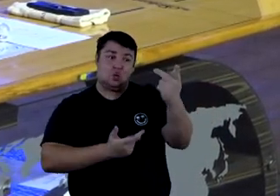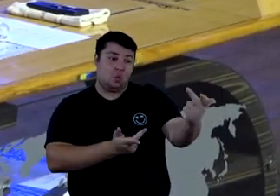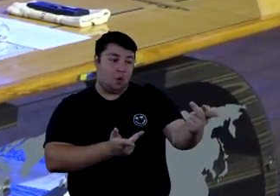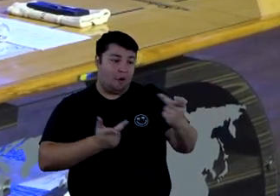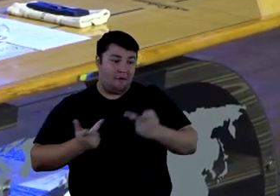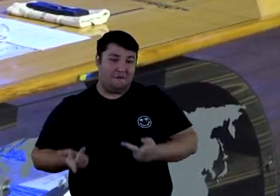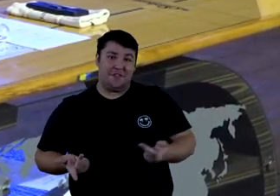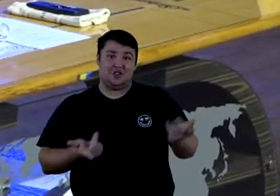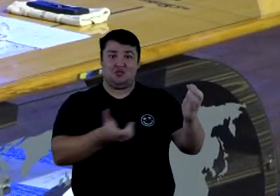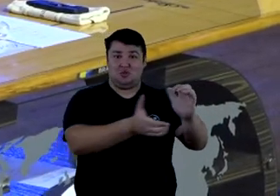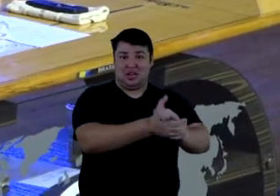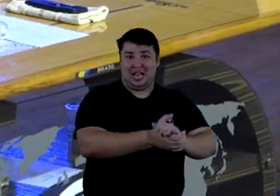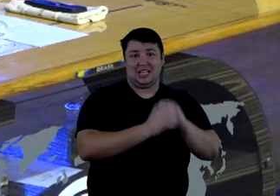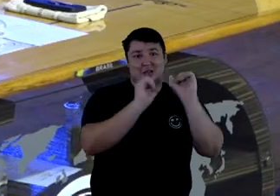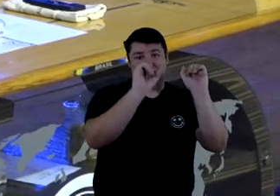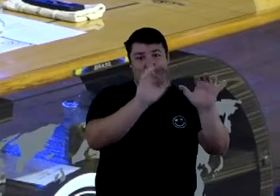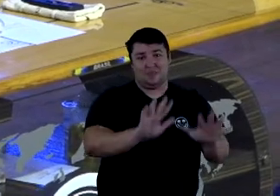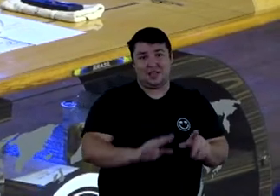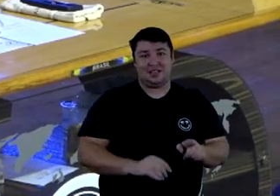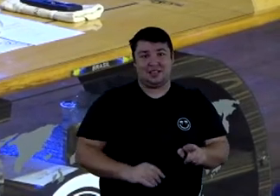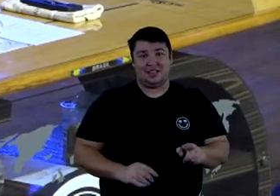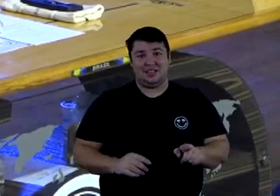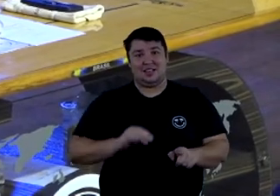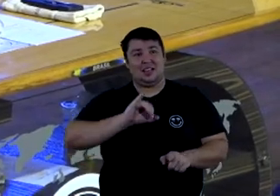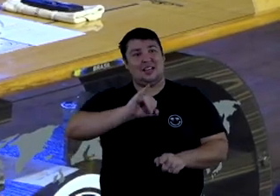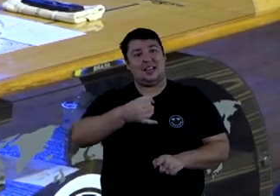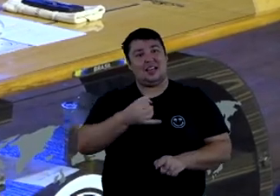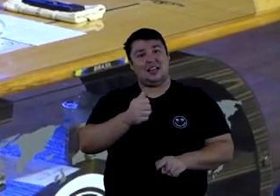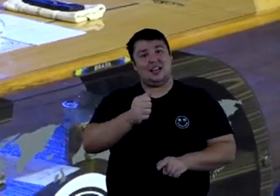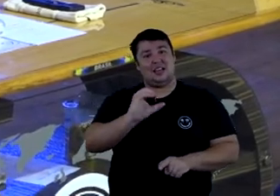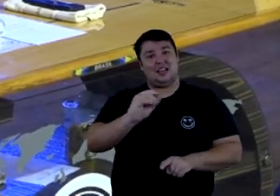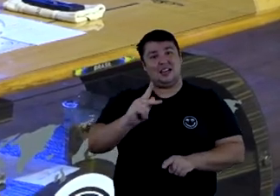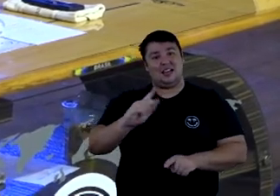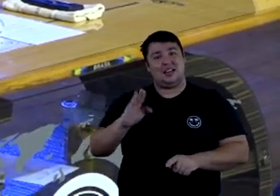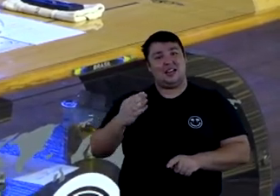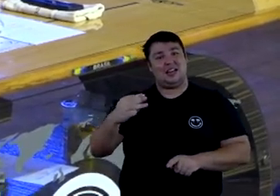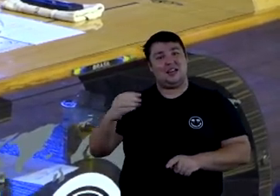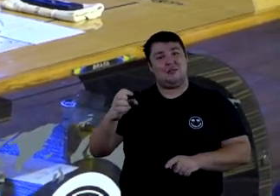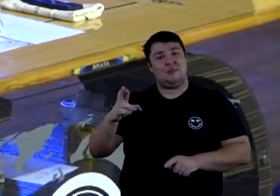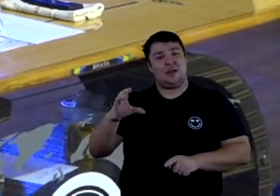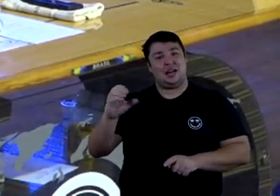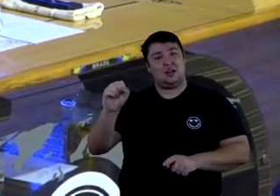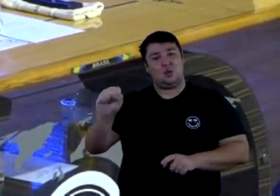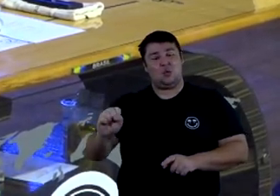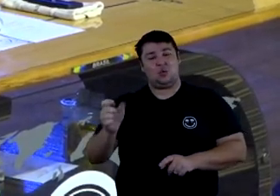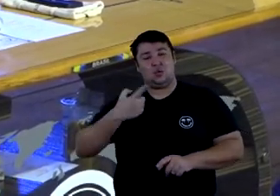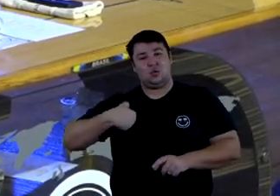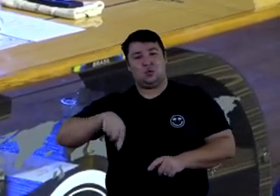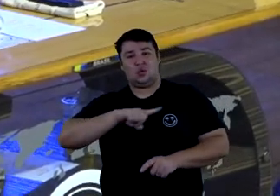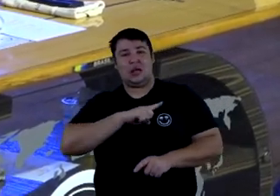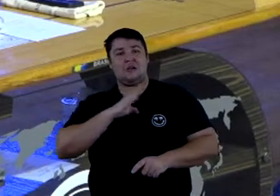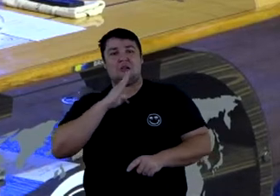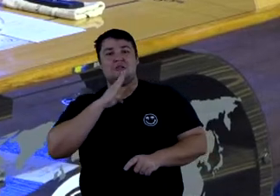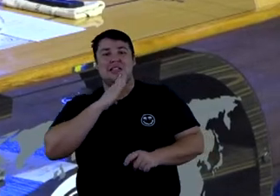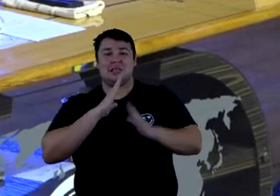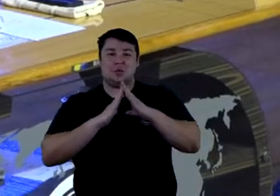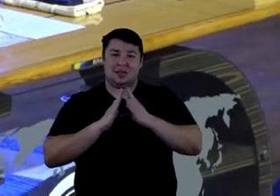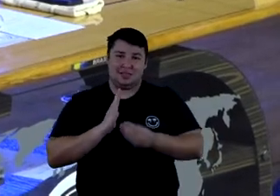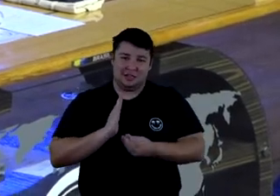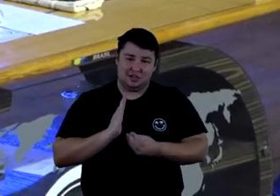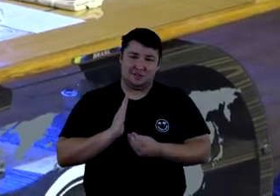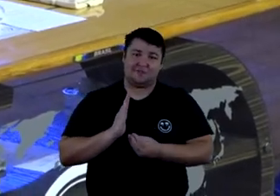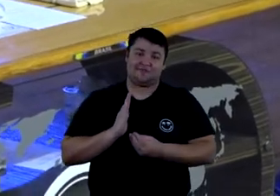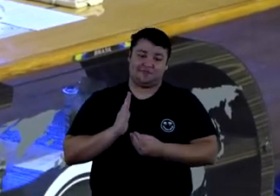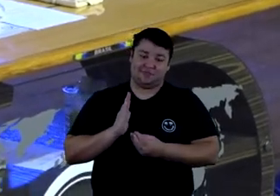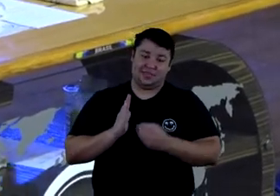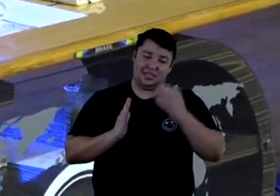um casal muito abençoado, a Jaque e o Marcos. Nós viemos conhecer a igreja e